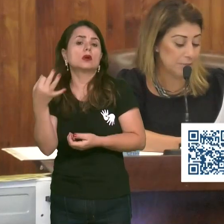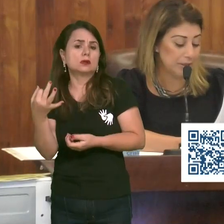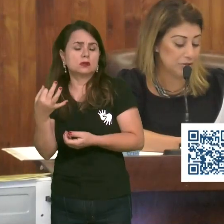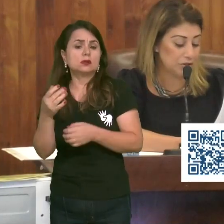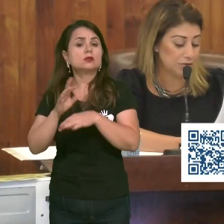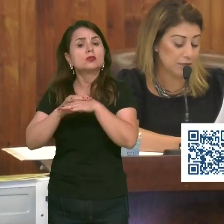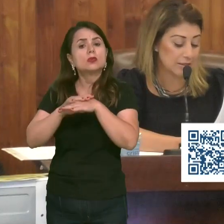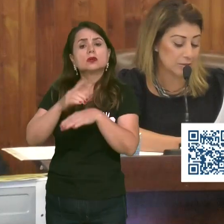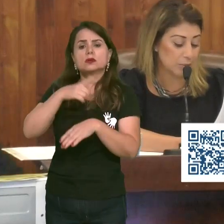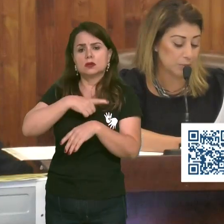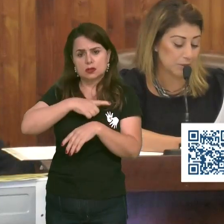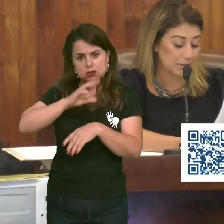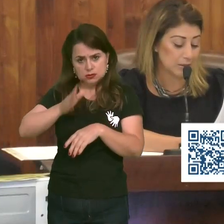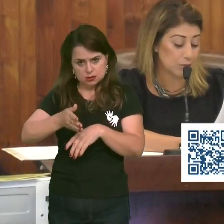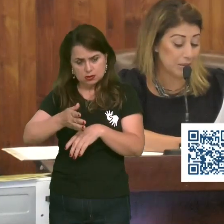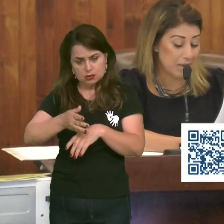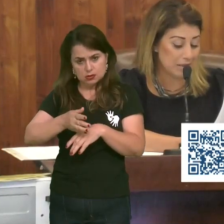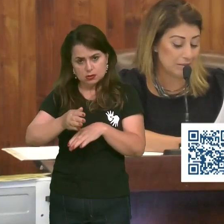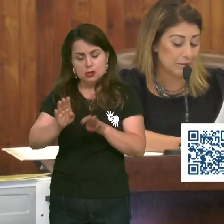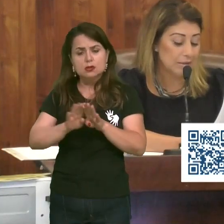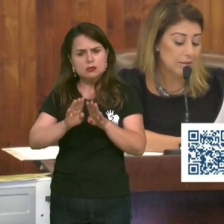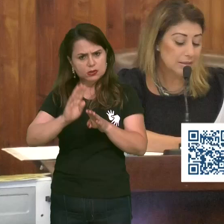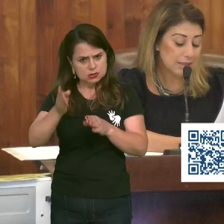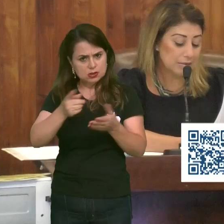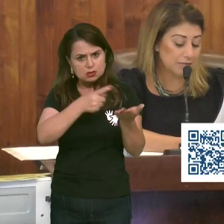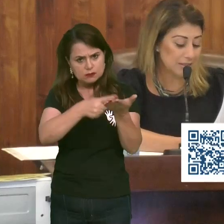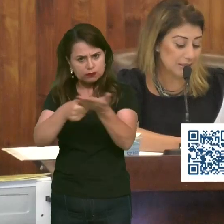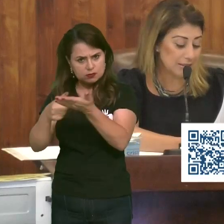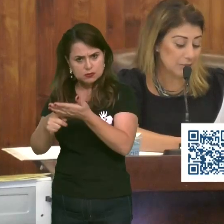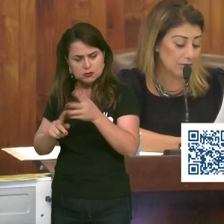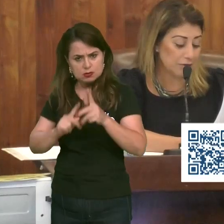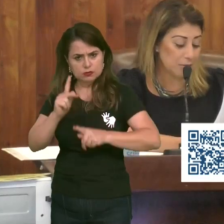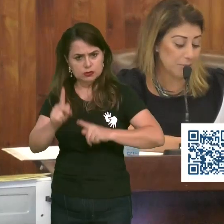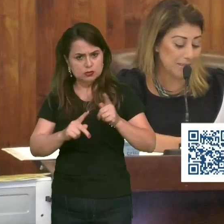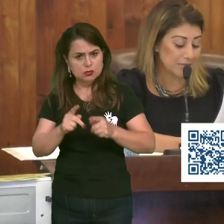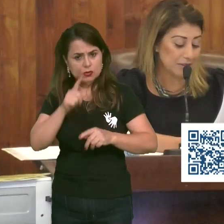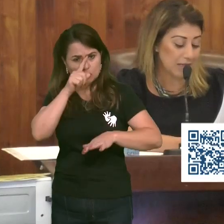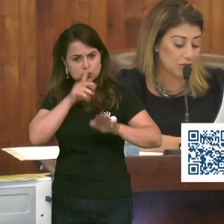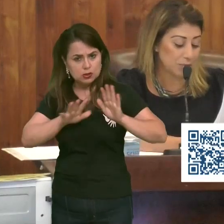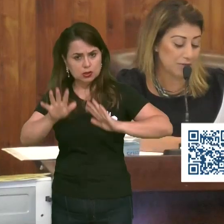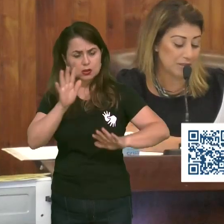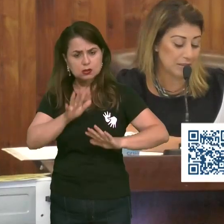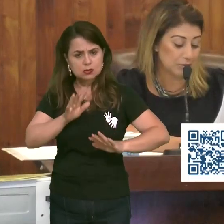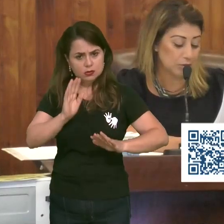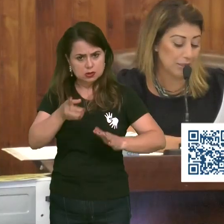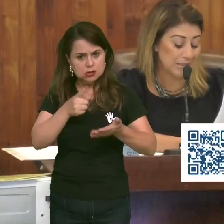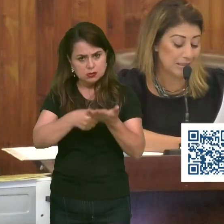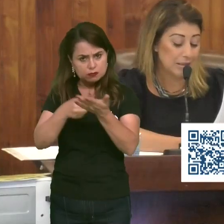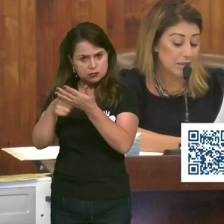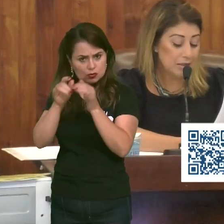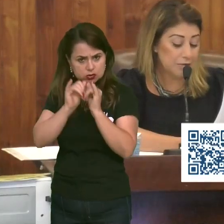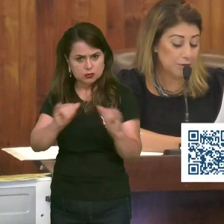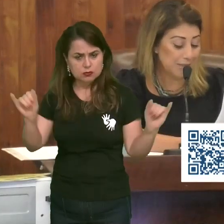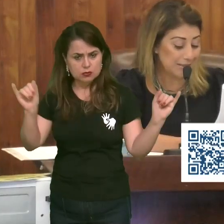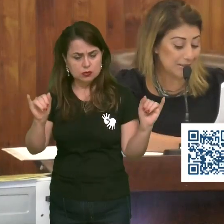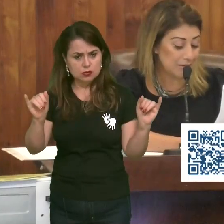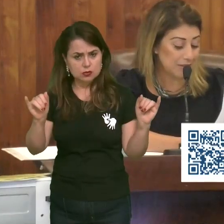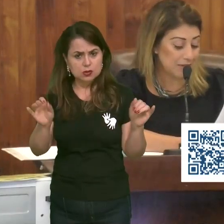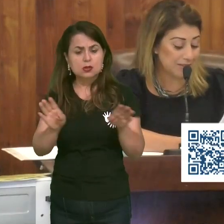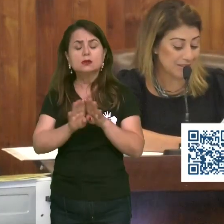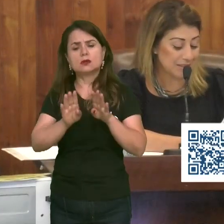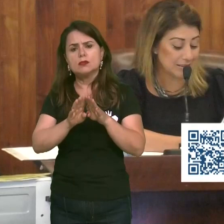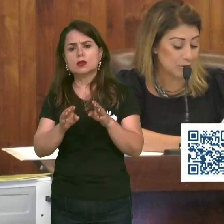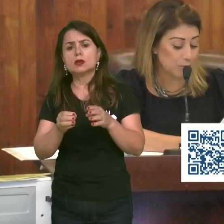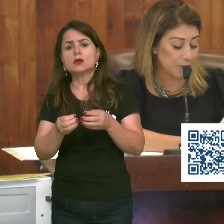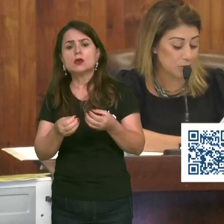alertas e campanhas de divulgação a população e ainda sendo a vacina de uma forma mais eficaz de prevenção da doença informar